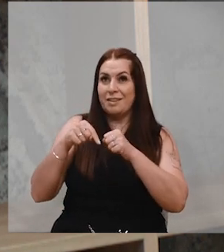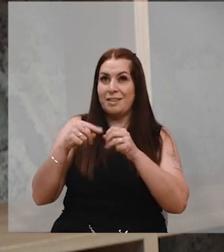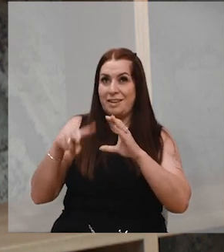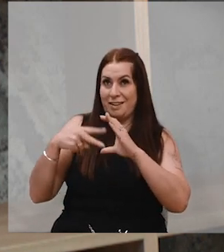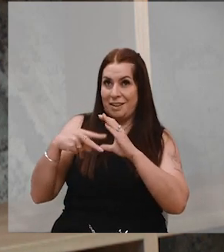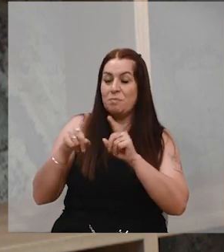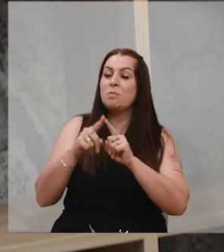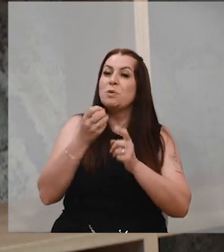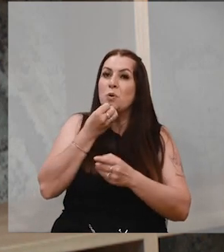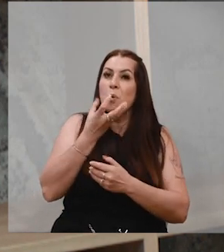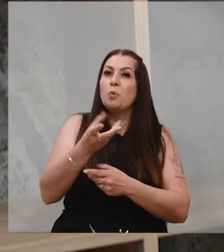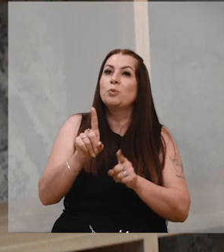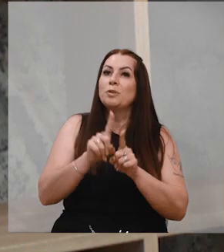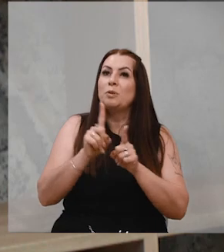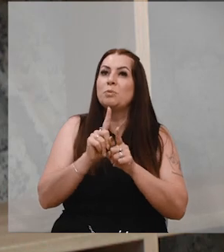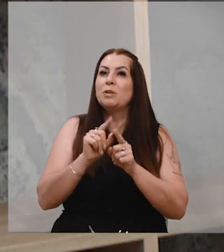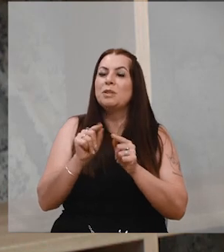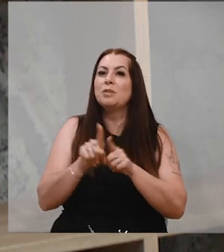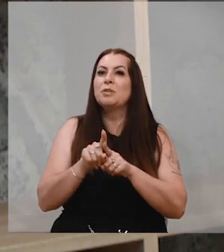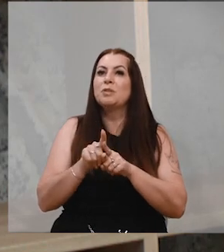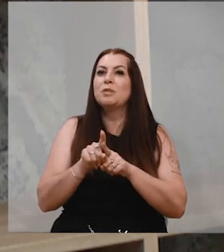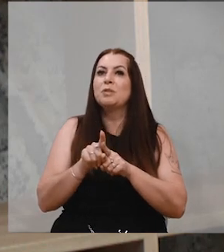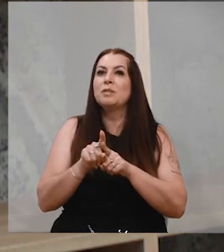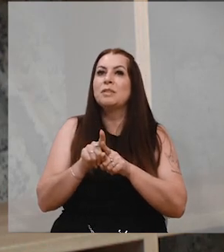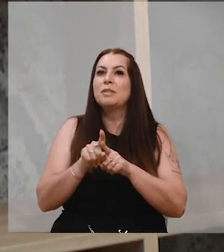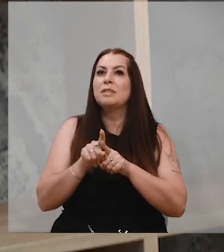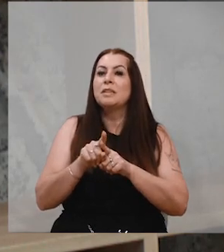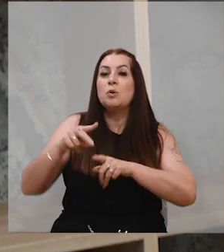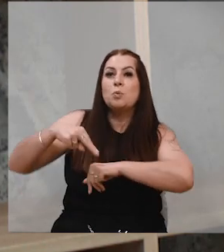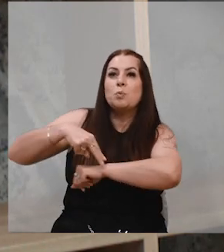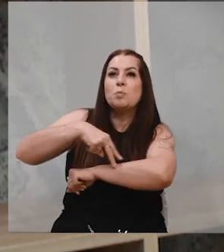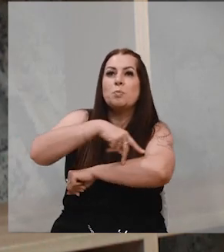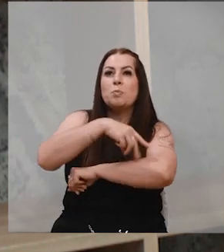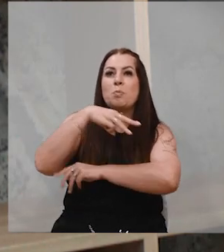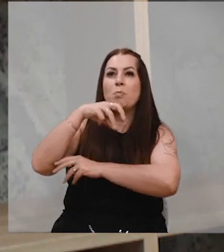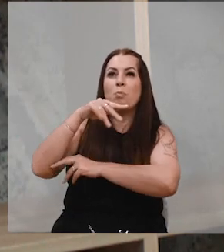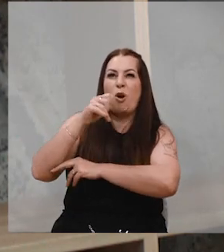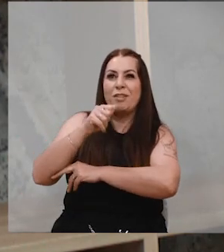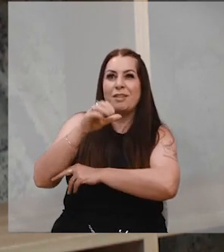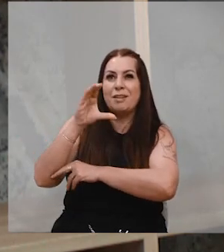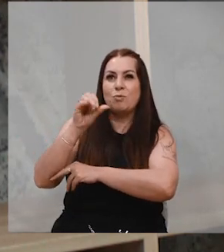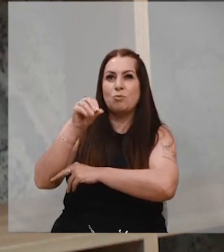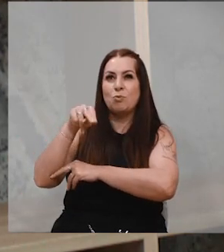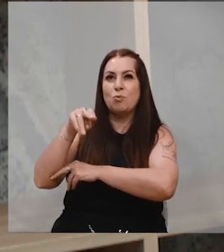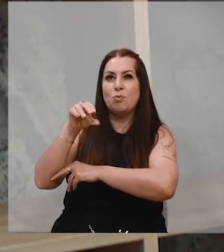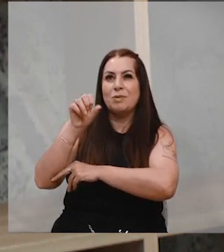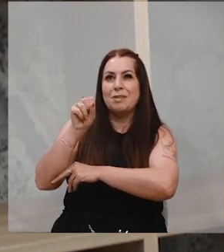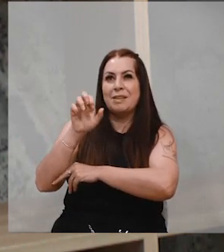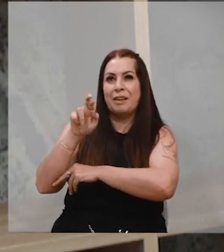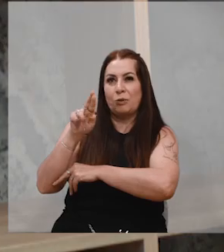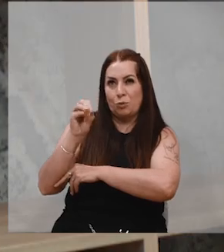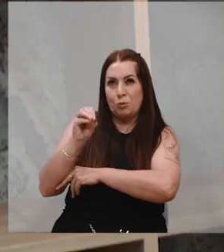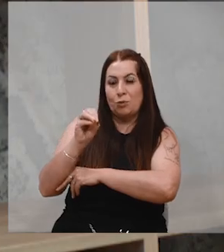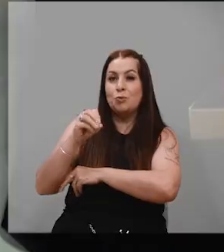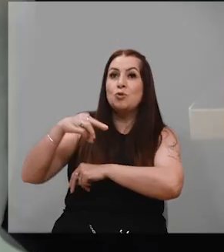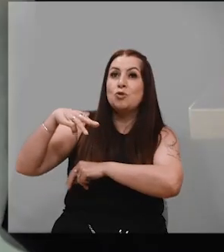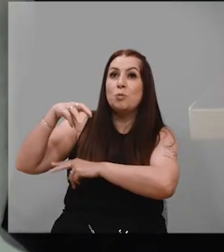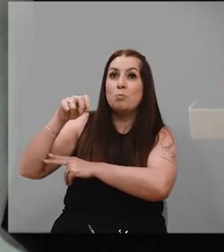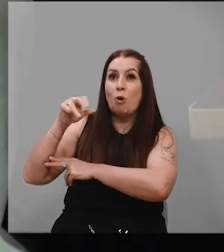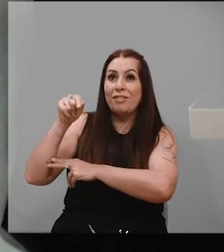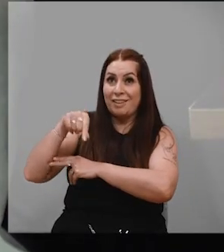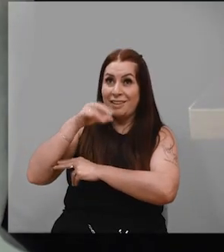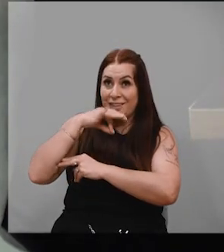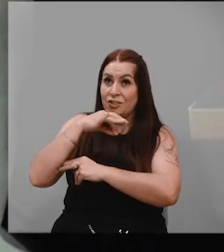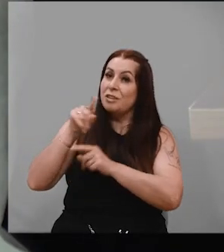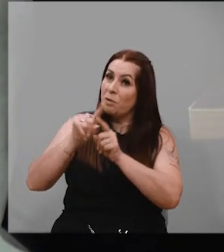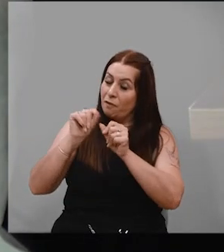contou sobre o concerto de moda da Serra Gaúcha que acontece aqui em Caxias do Sul, a gente fez uma cobertura especial e nós também